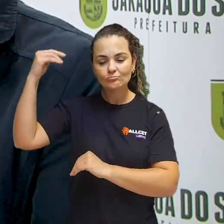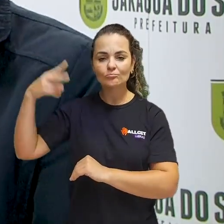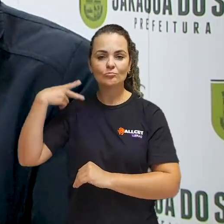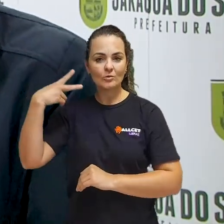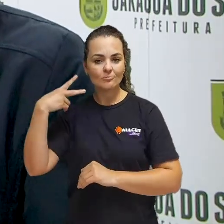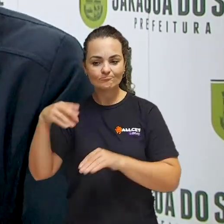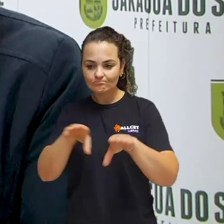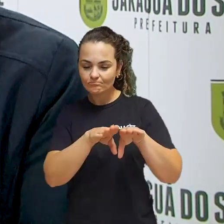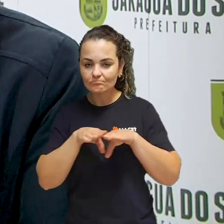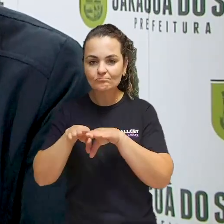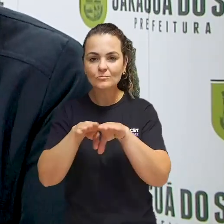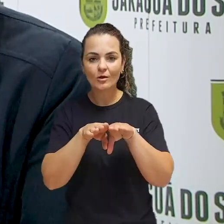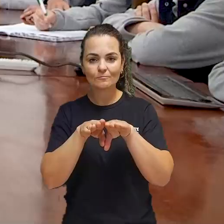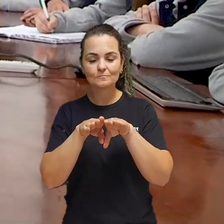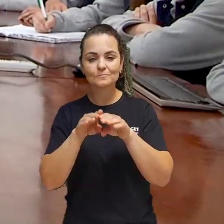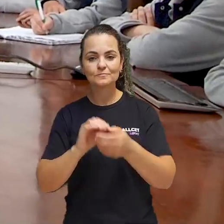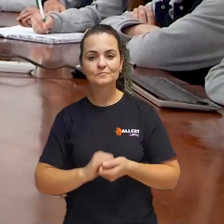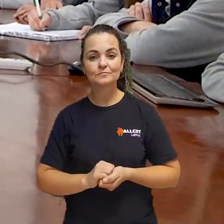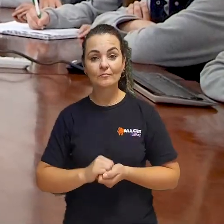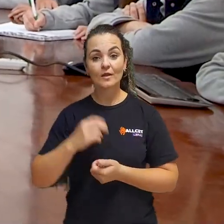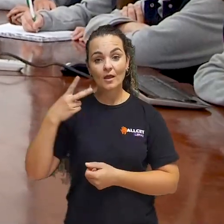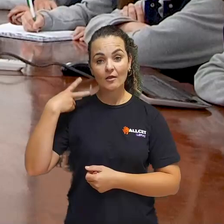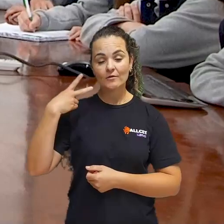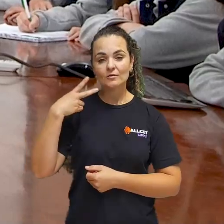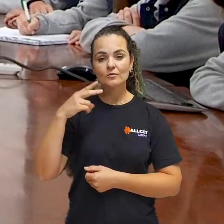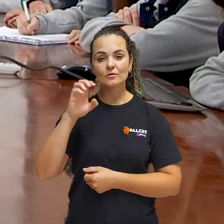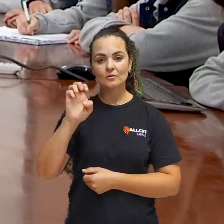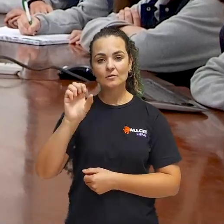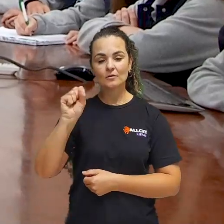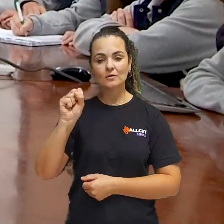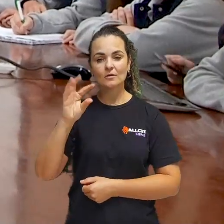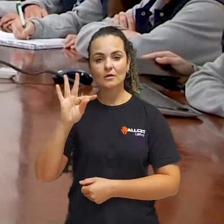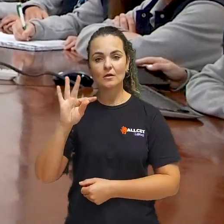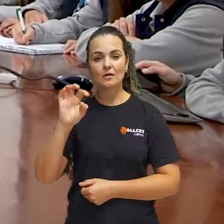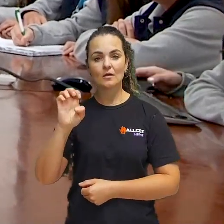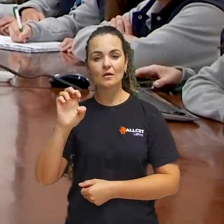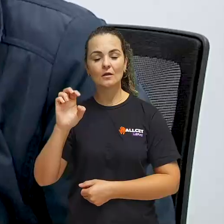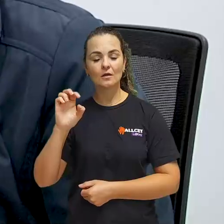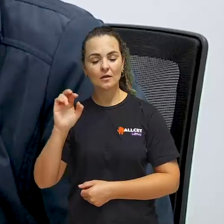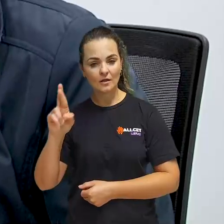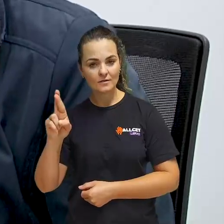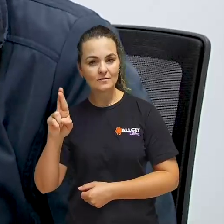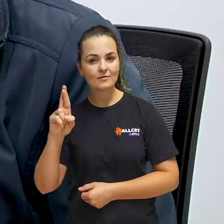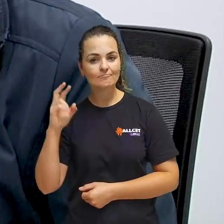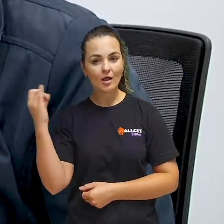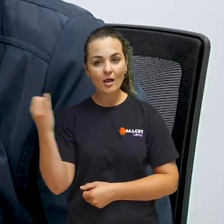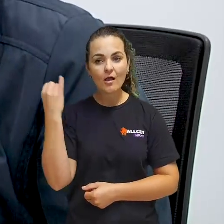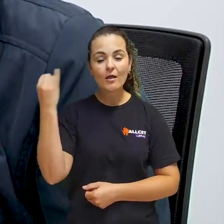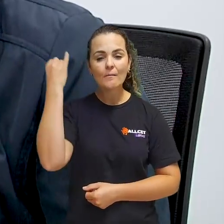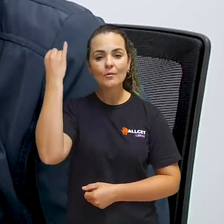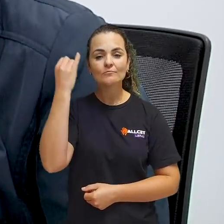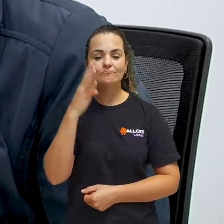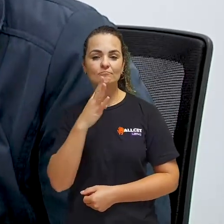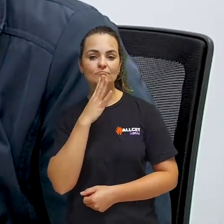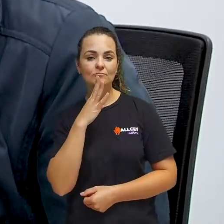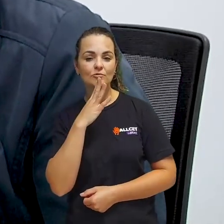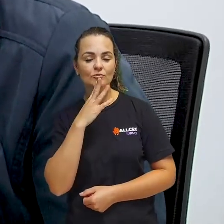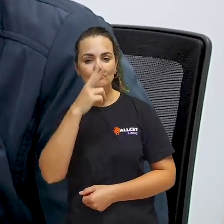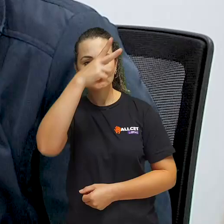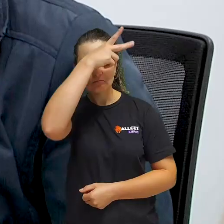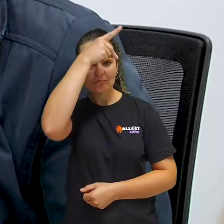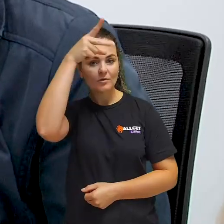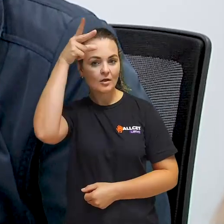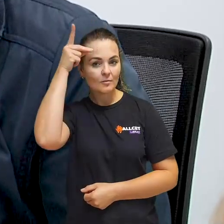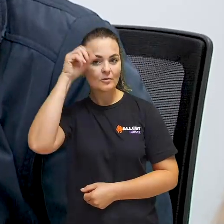que estão trabalhando pelo nosso município. A vereadora mirim Esther Sherpinski destacou a importância de conhecer